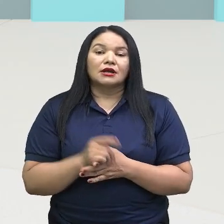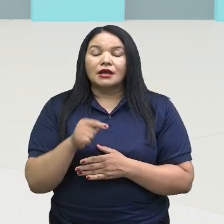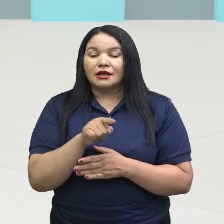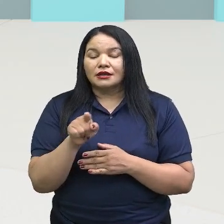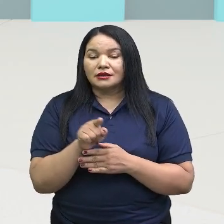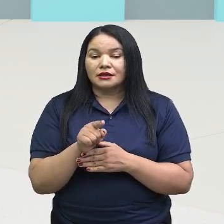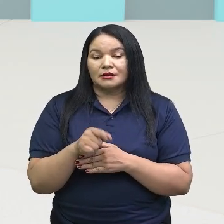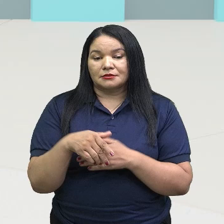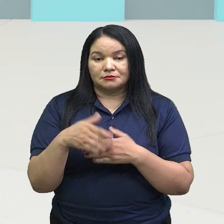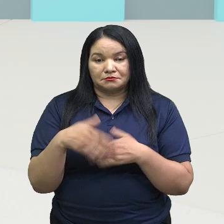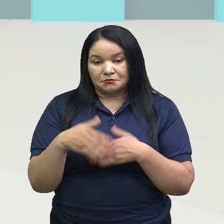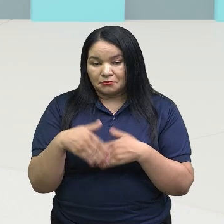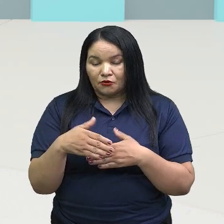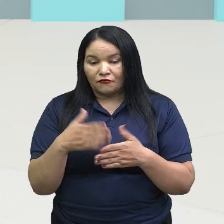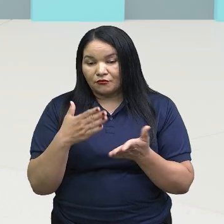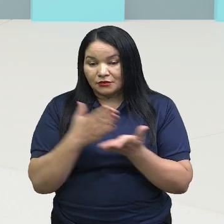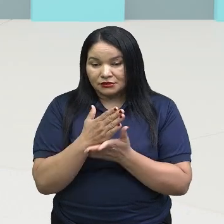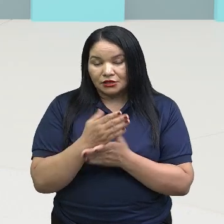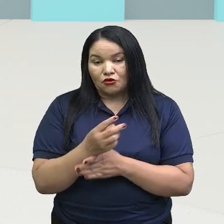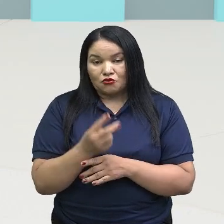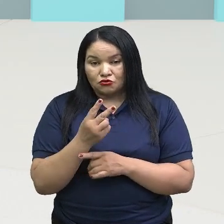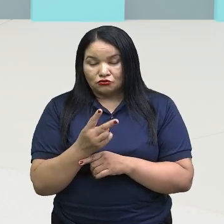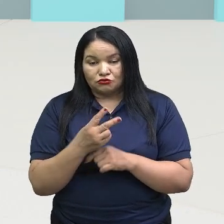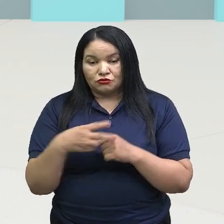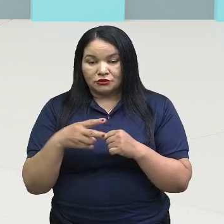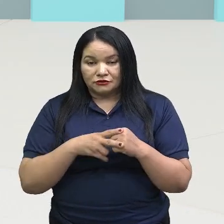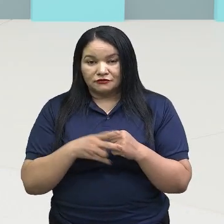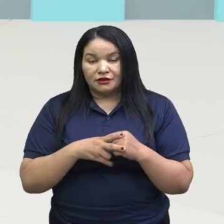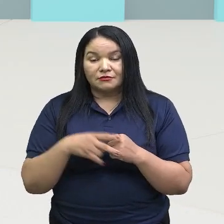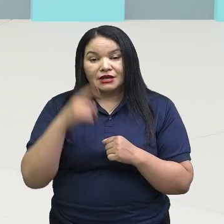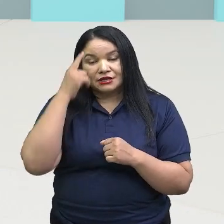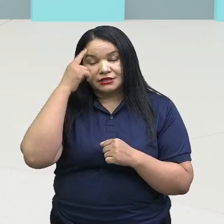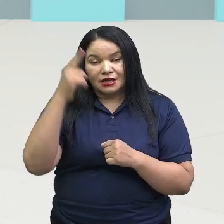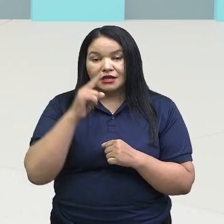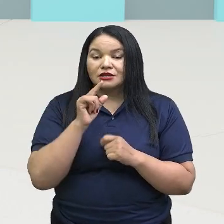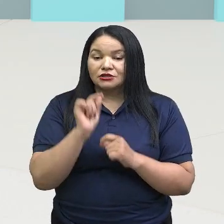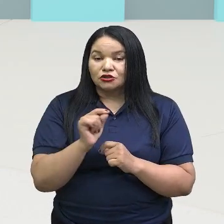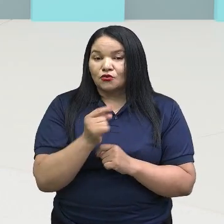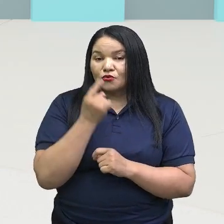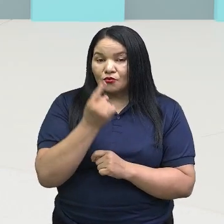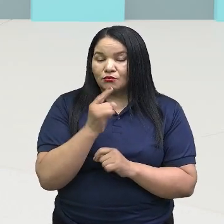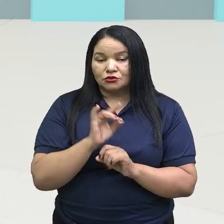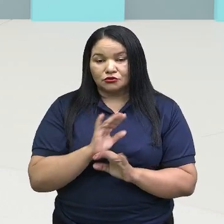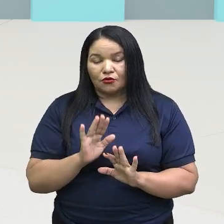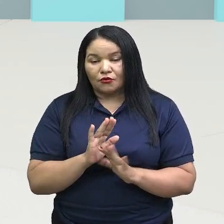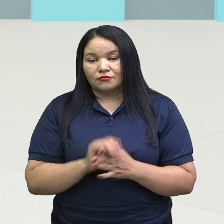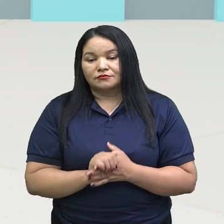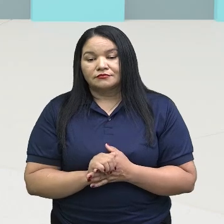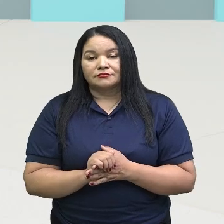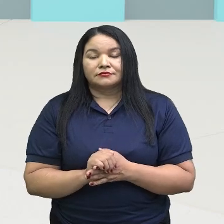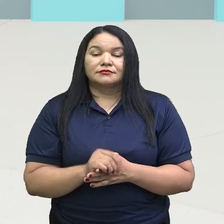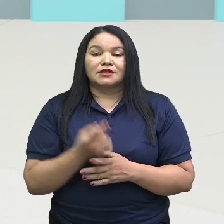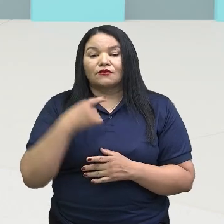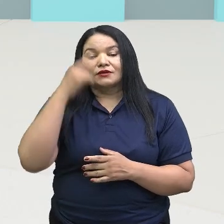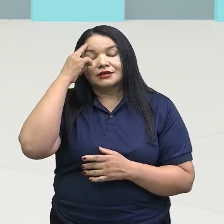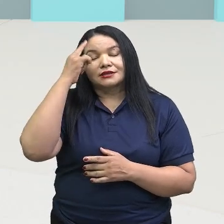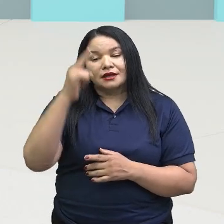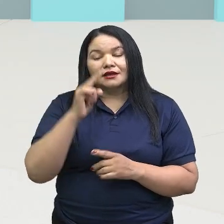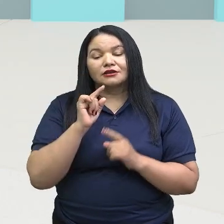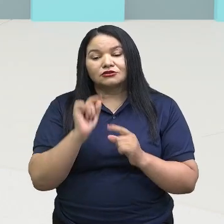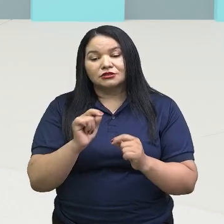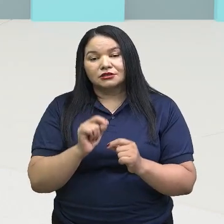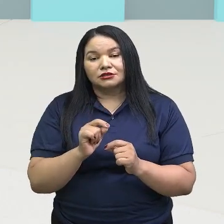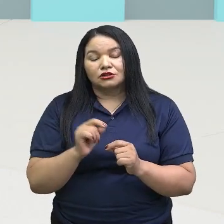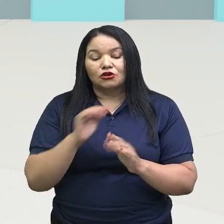passar, os dois verbos dão a ideia de uma só ideia. É a mesma ideia que dizer